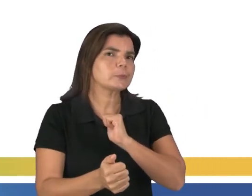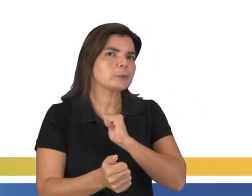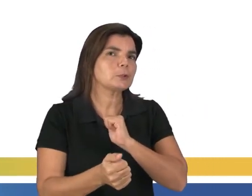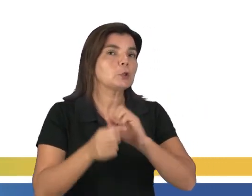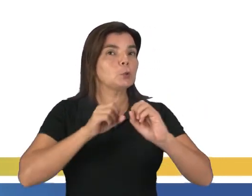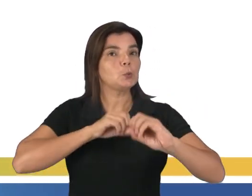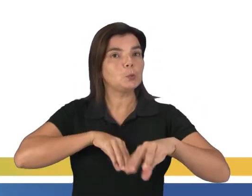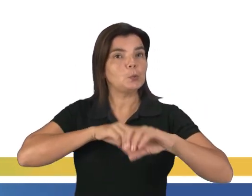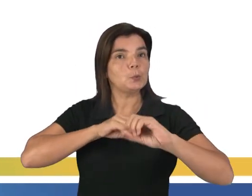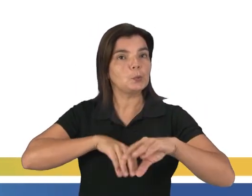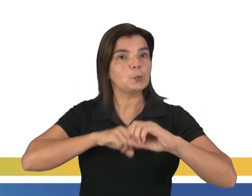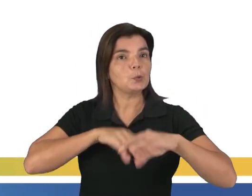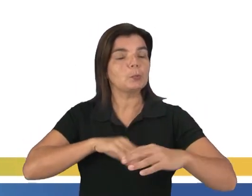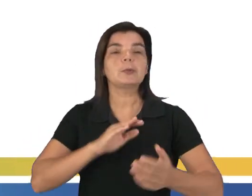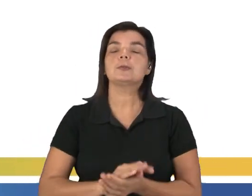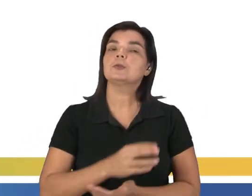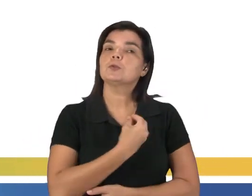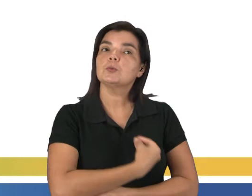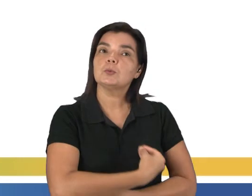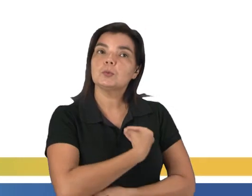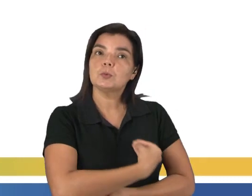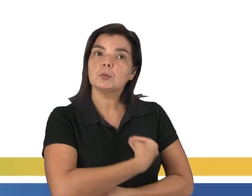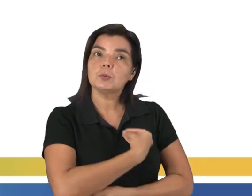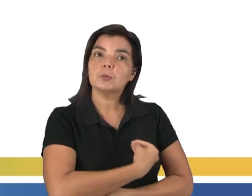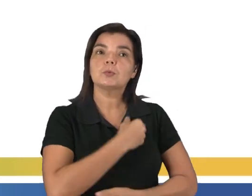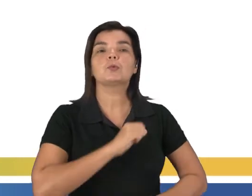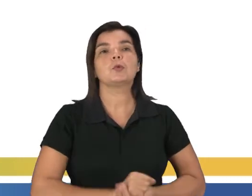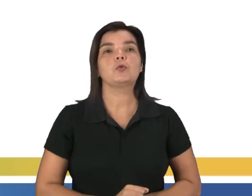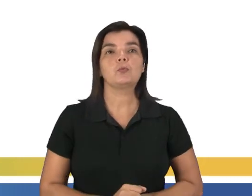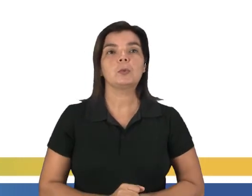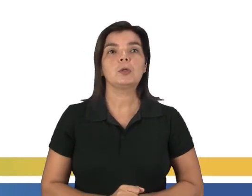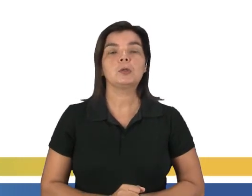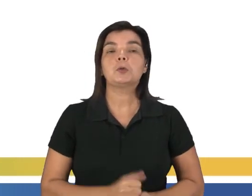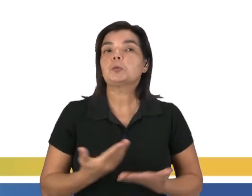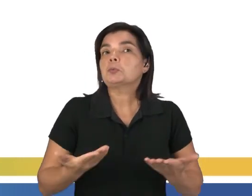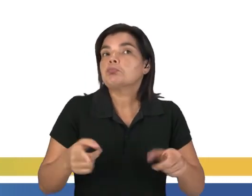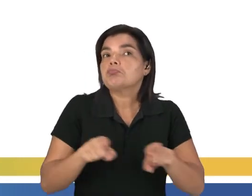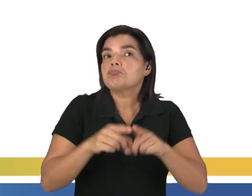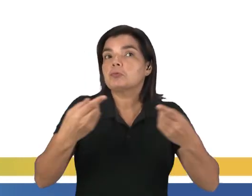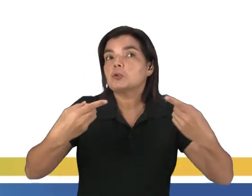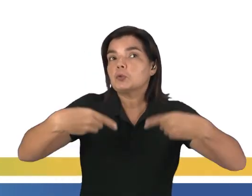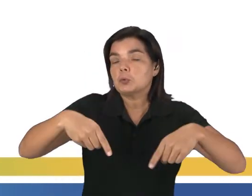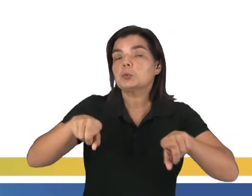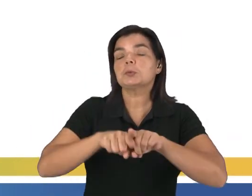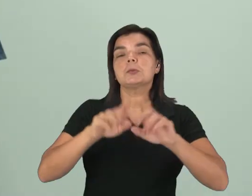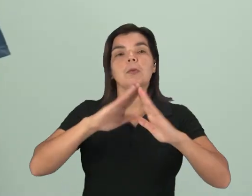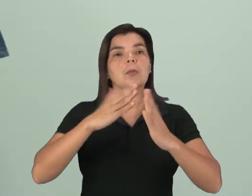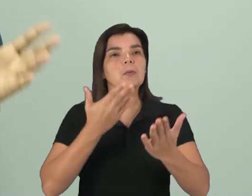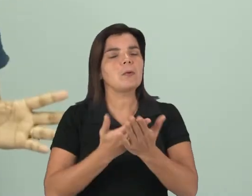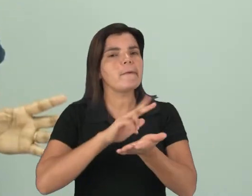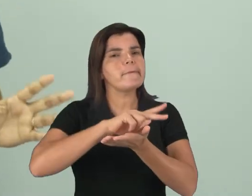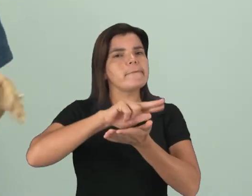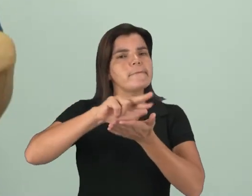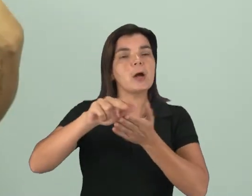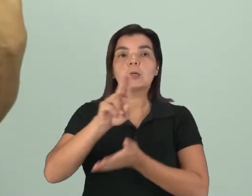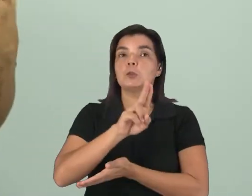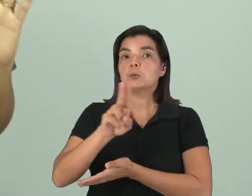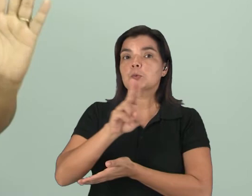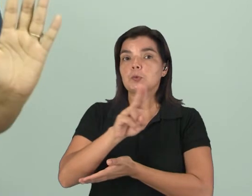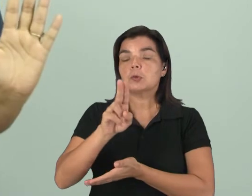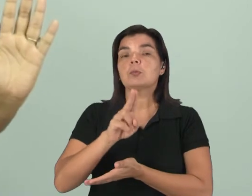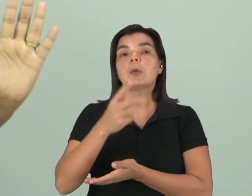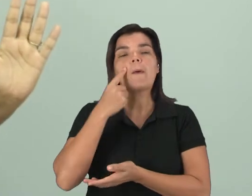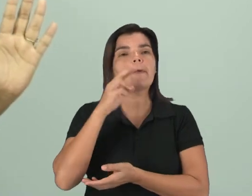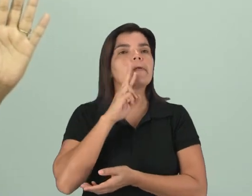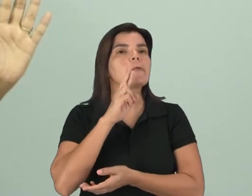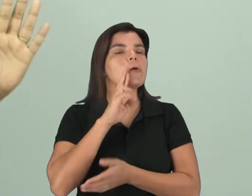O educacional, o participativo, o de rendimento, o esporte na escola, existem várias nomenclaturas, então é isso